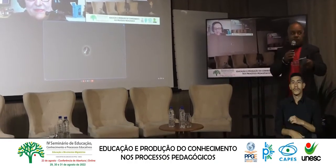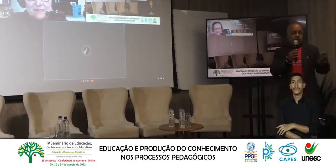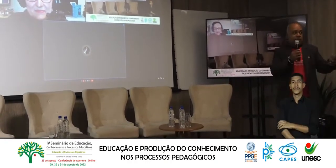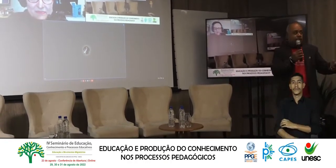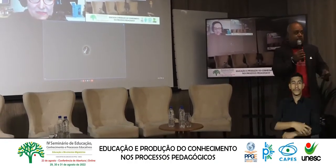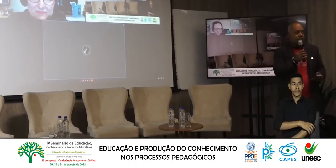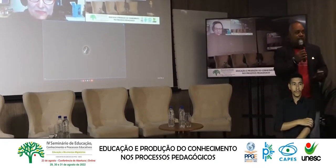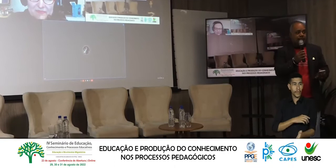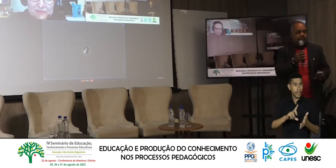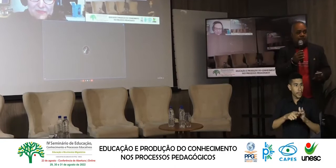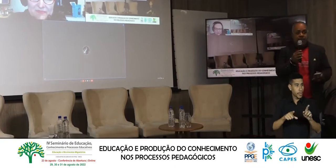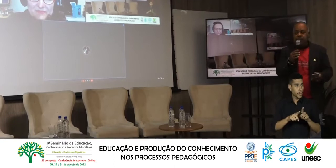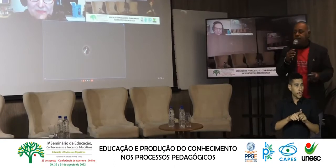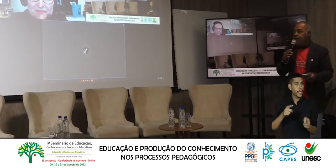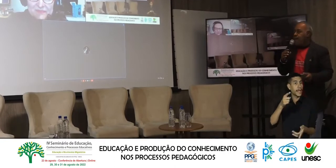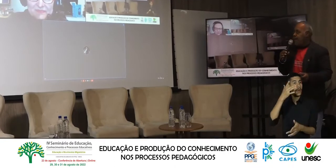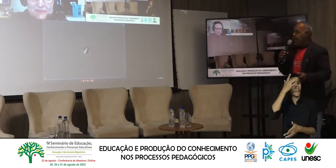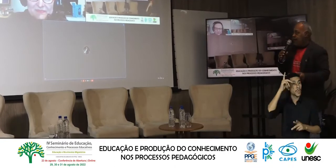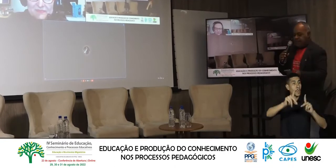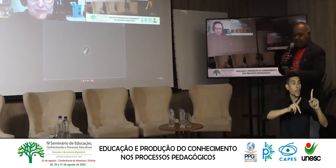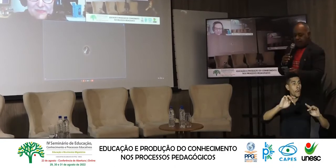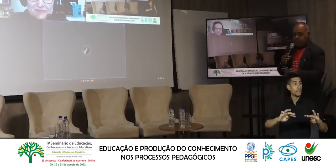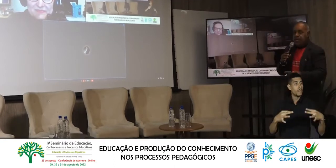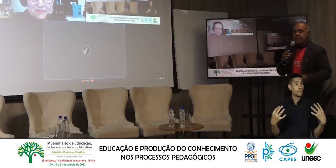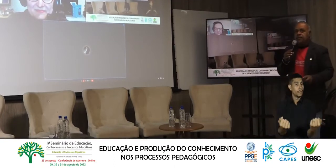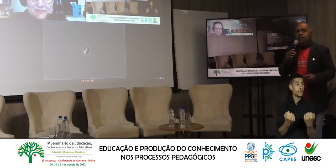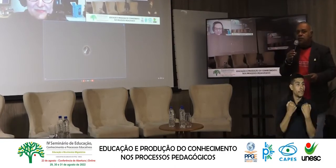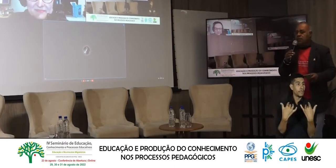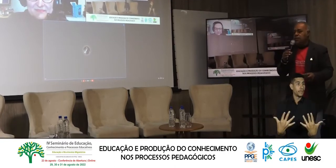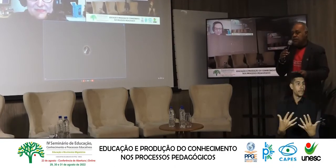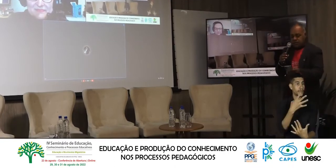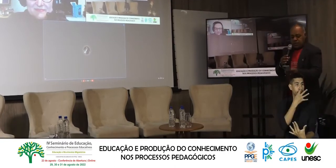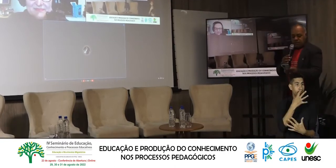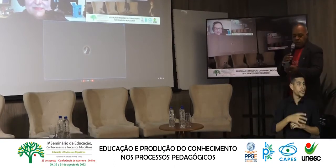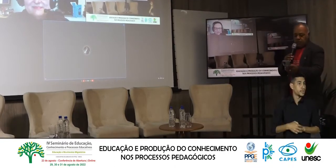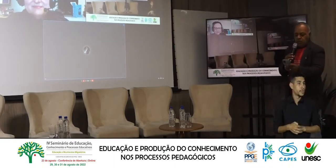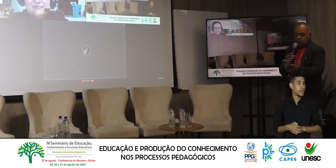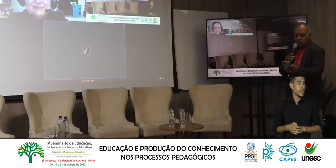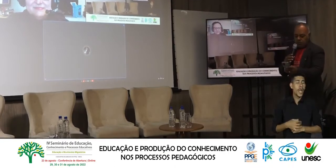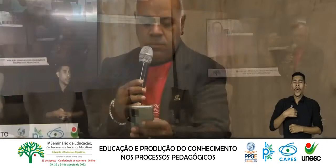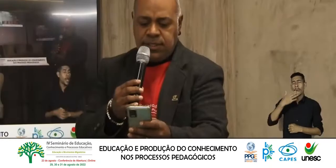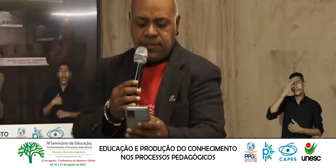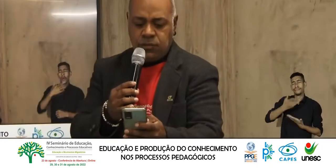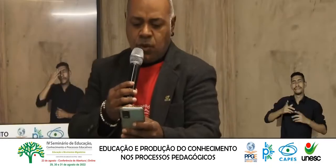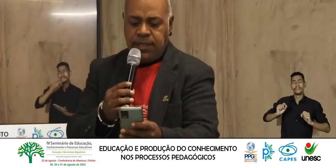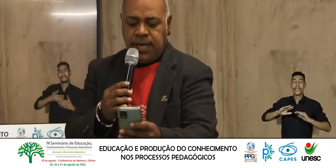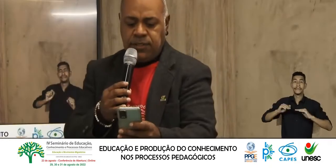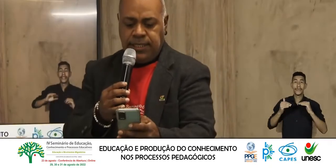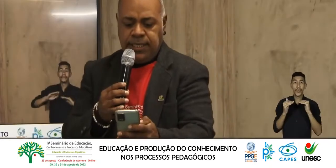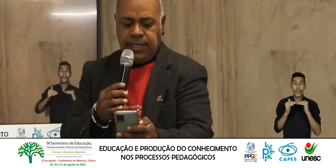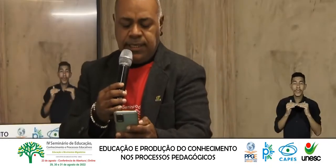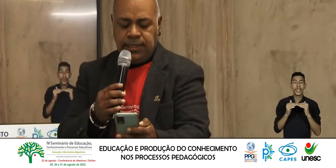E depois eu vou abrir A plateia também Porque assim Eu acho que tem a ver Também com Um dos